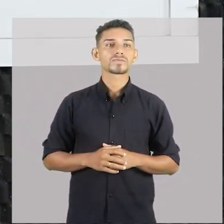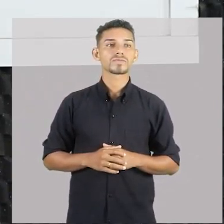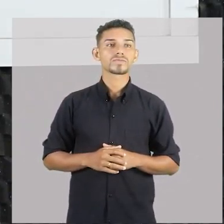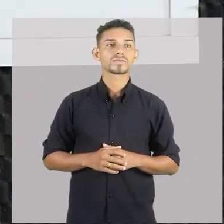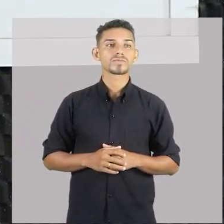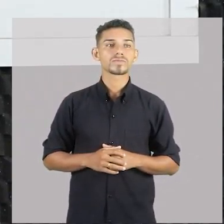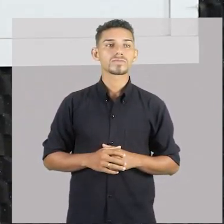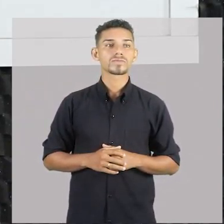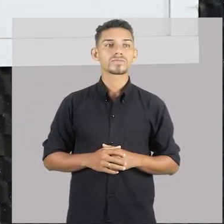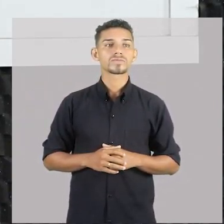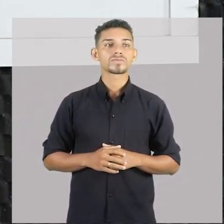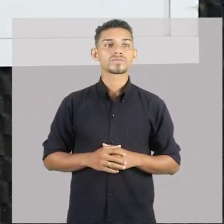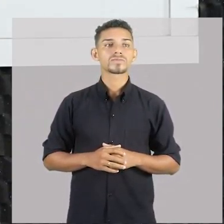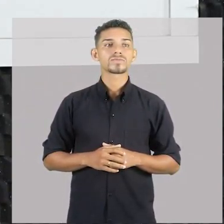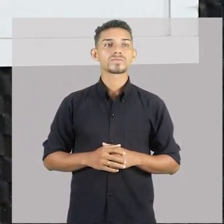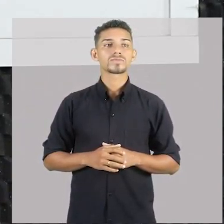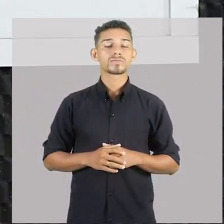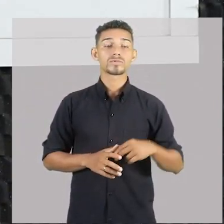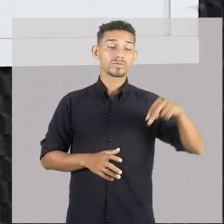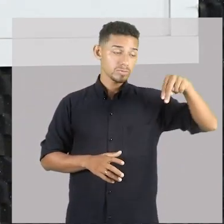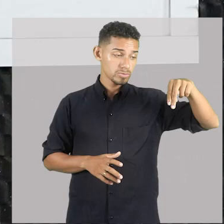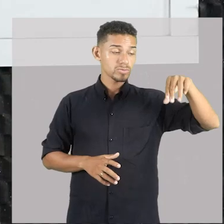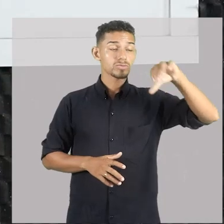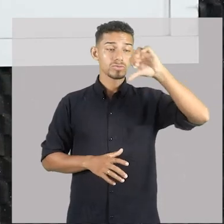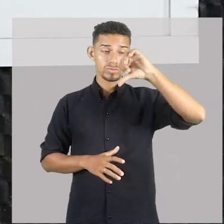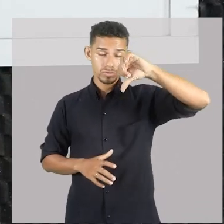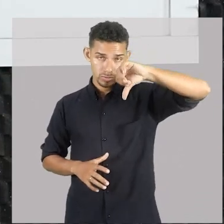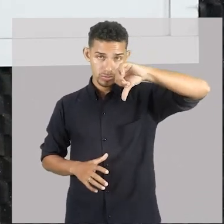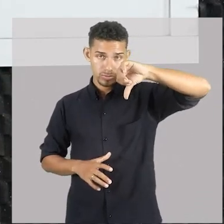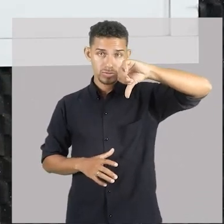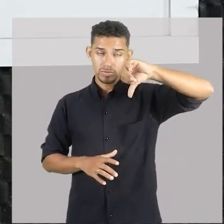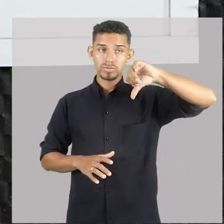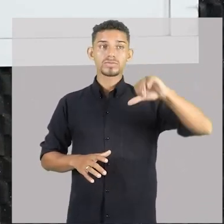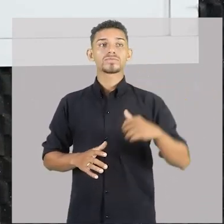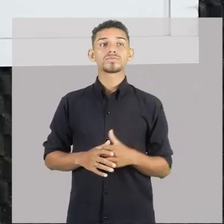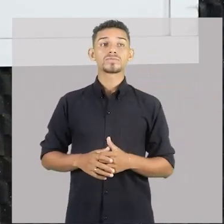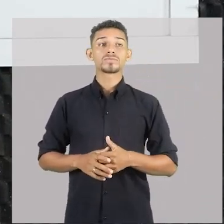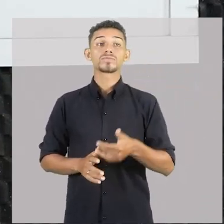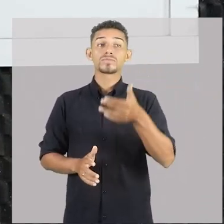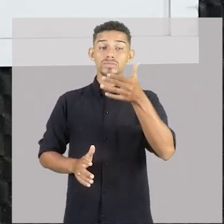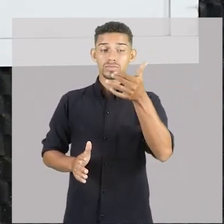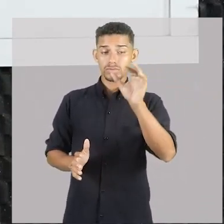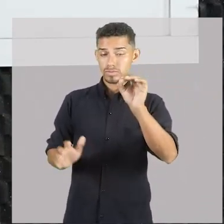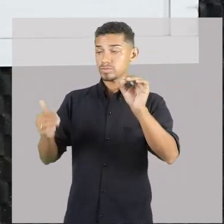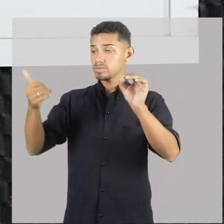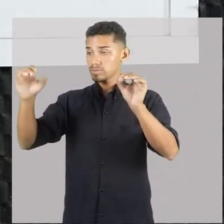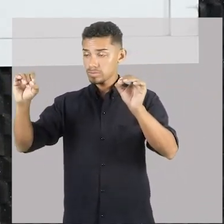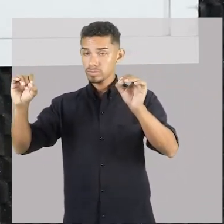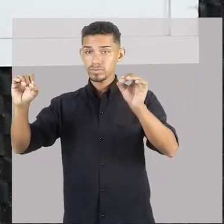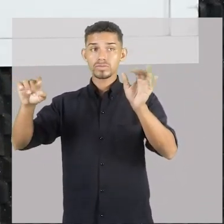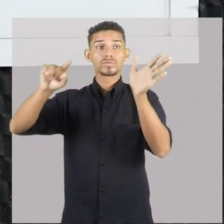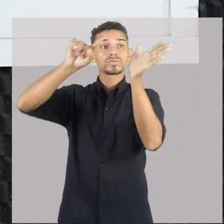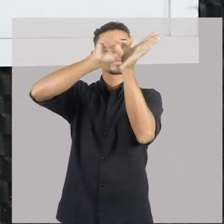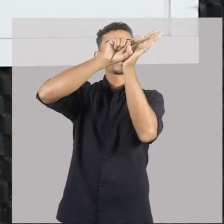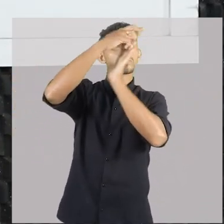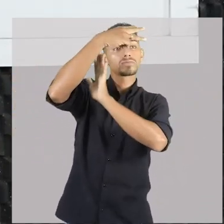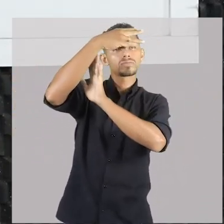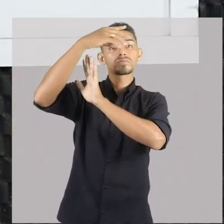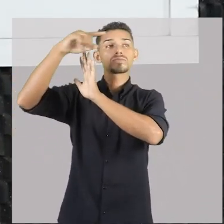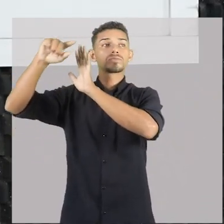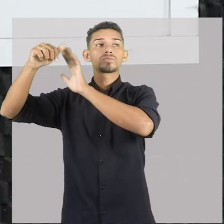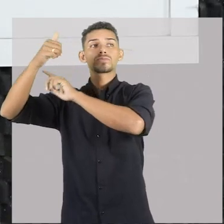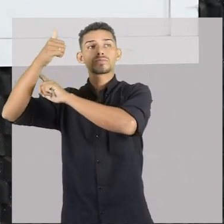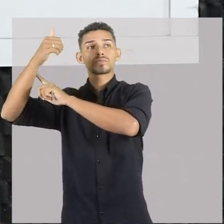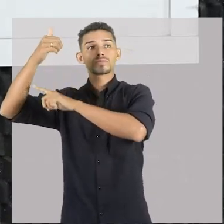ó. Multiplicação de potência de mesma base. Conserva a base e soma os expoentes.